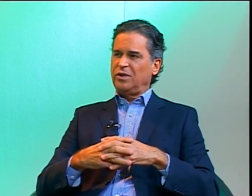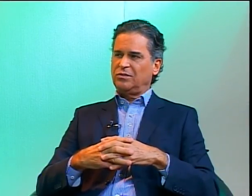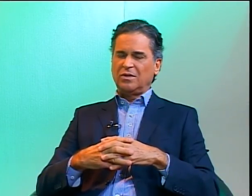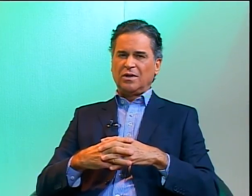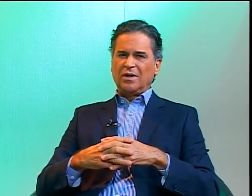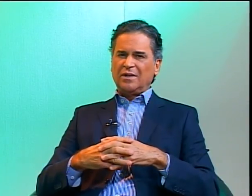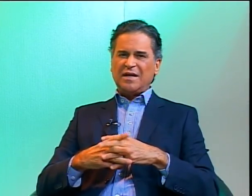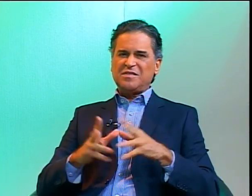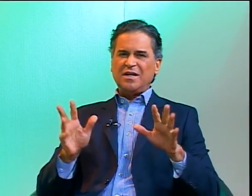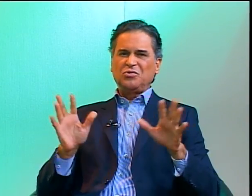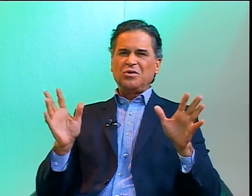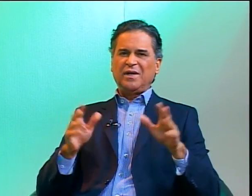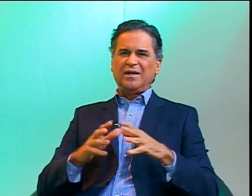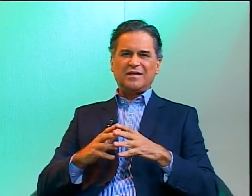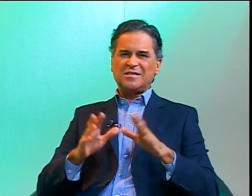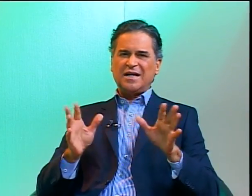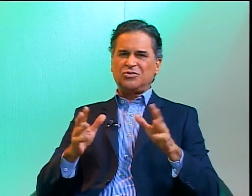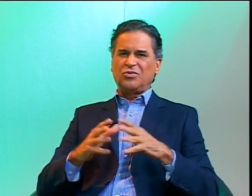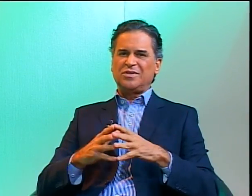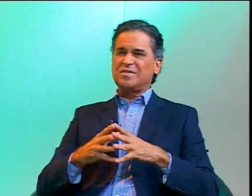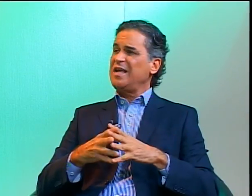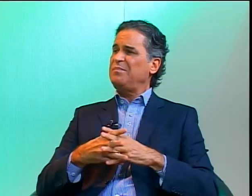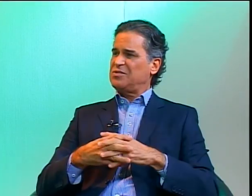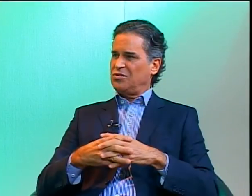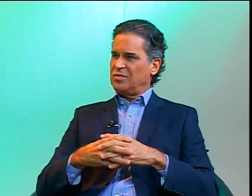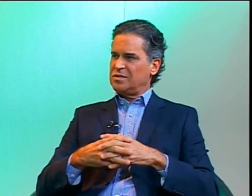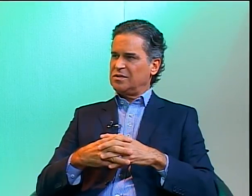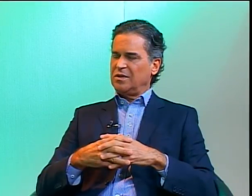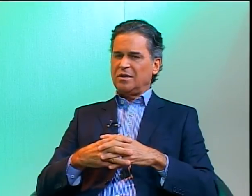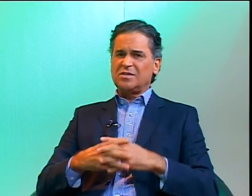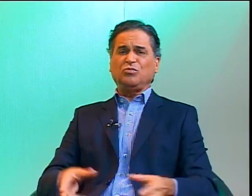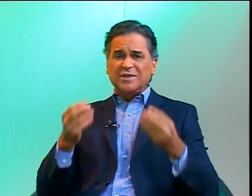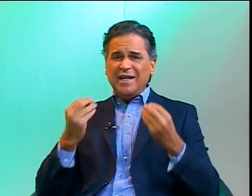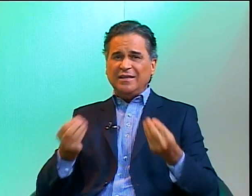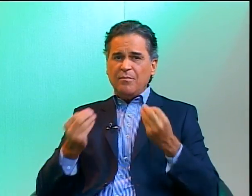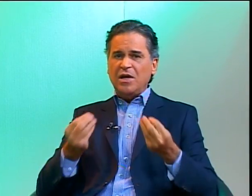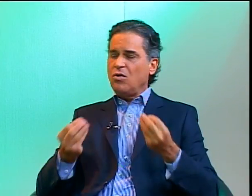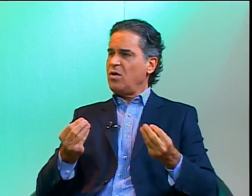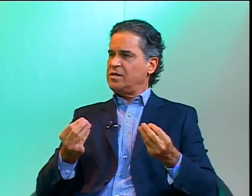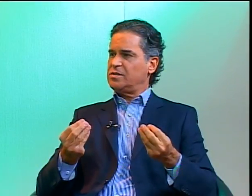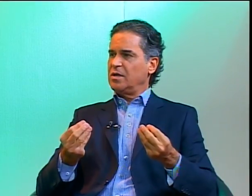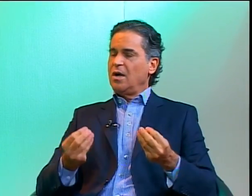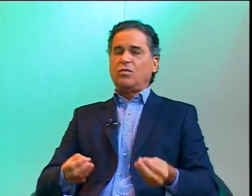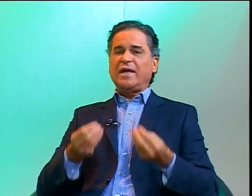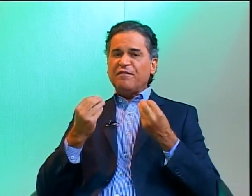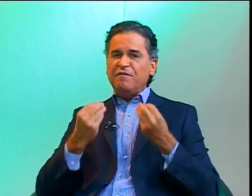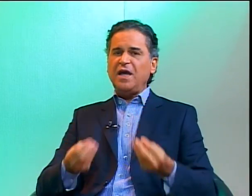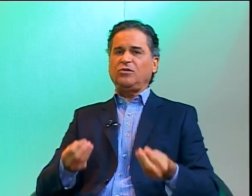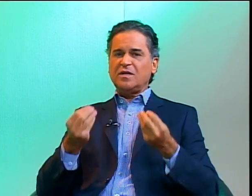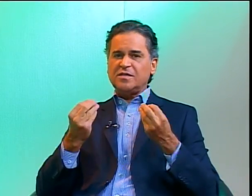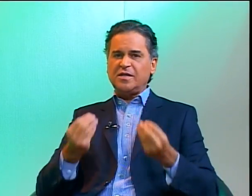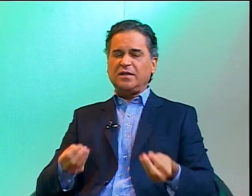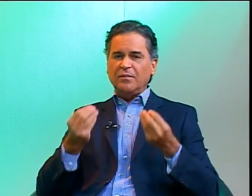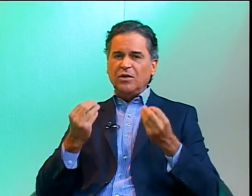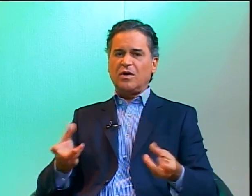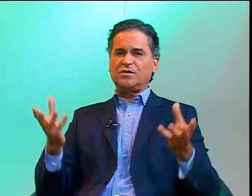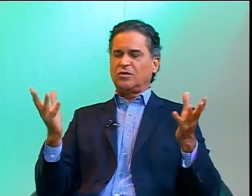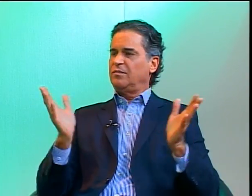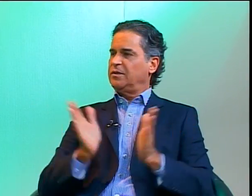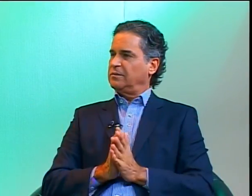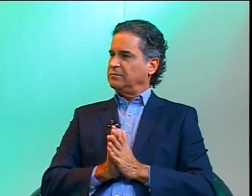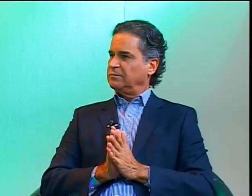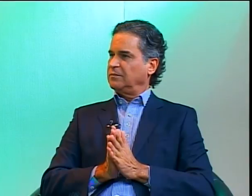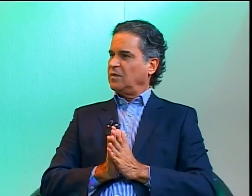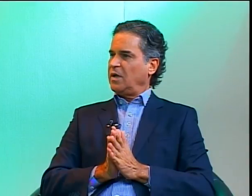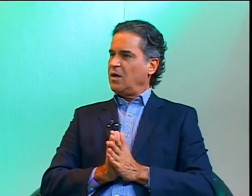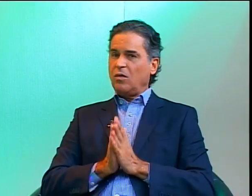ando muito, deve ser em torno aí, na cidade toda, de 100 pessoas. São 30 milhões. O que é feito com esses 30 milhões,